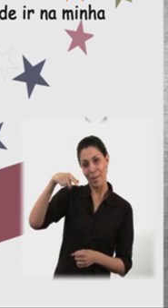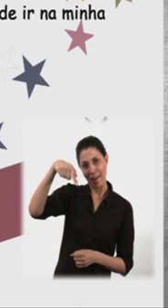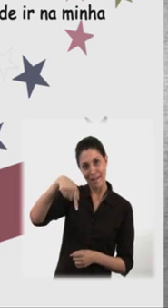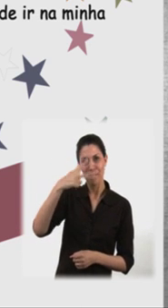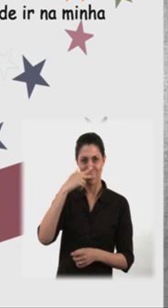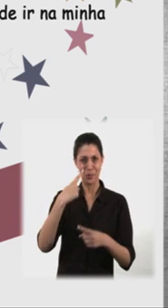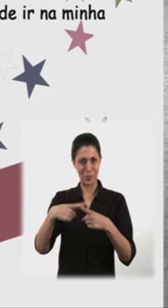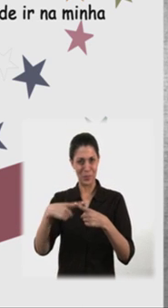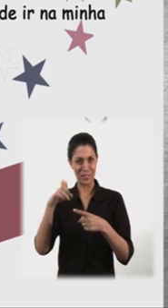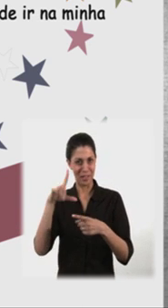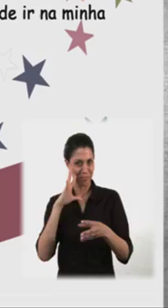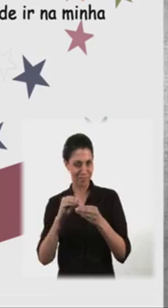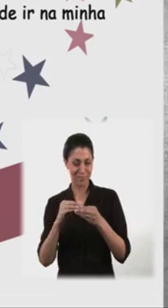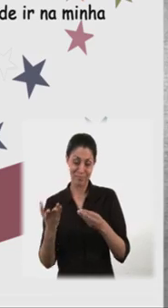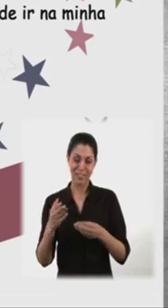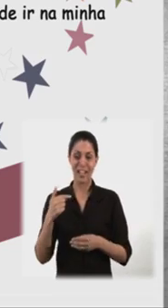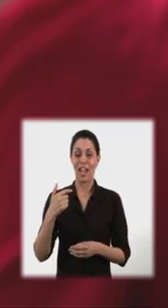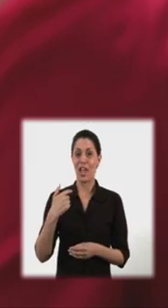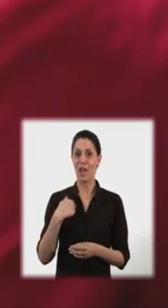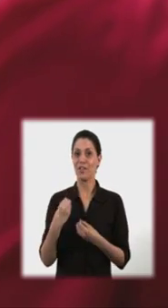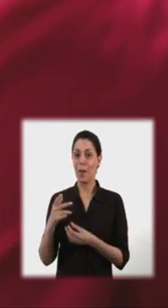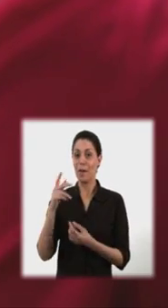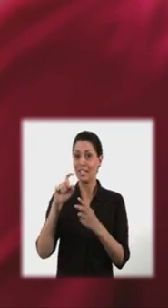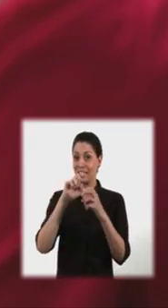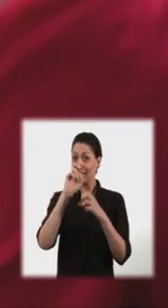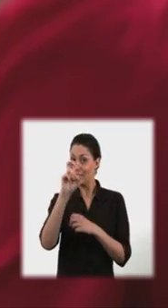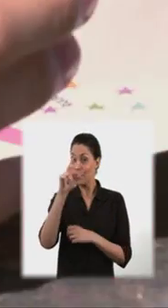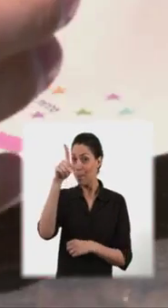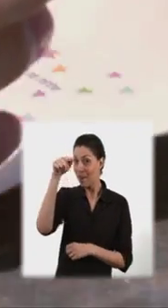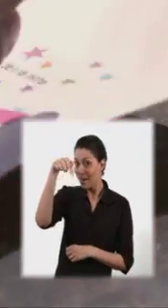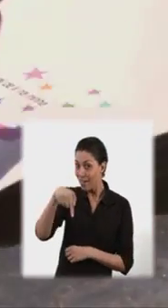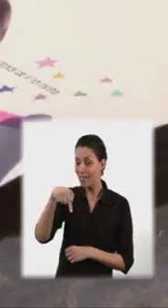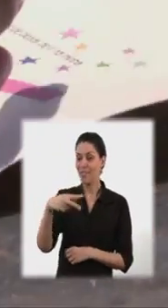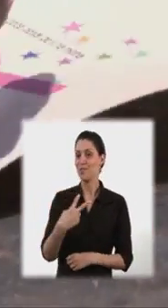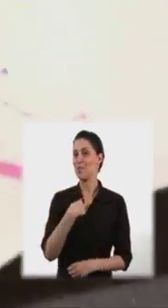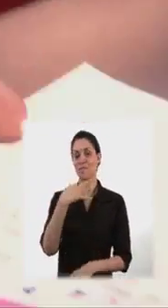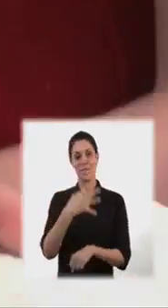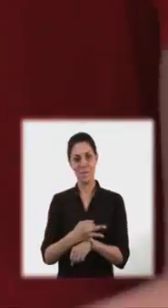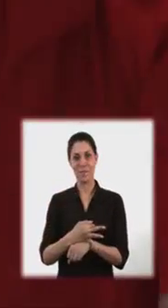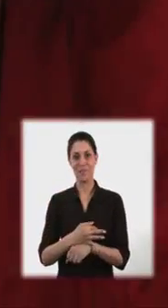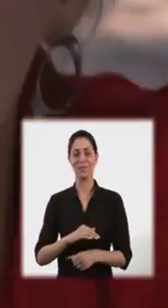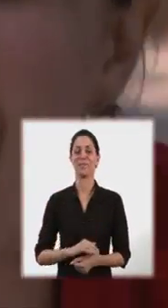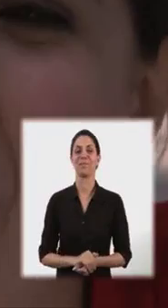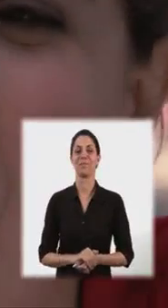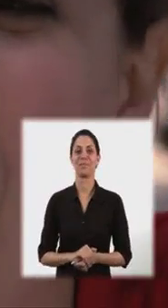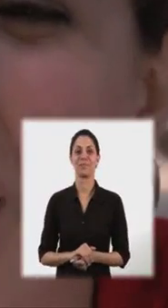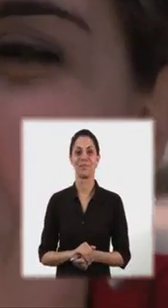porquês. Vou te dar 5 porquês para você não faltar, acho que é assim. O não escrito bem o diferente, não